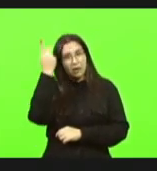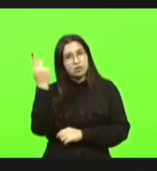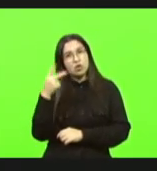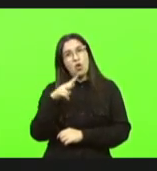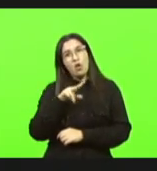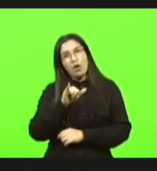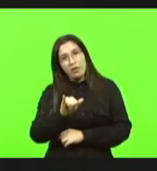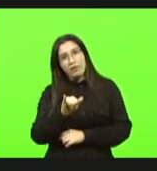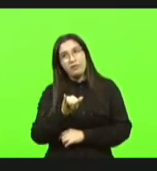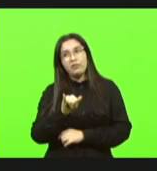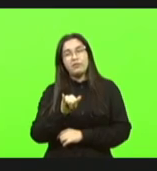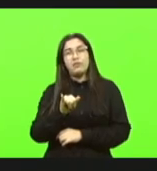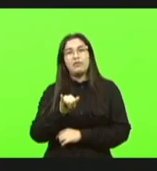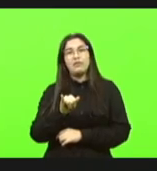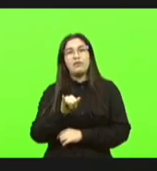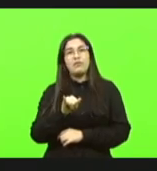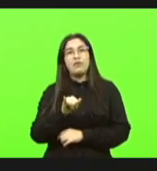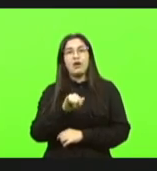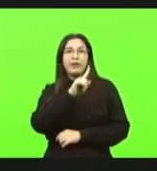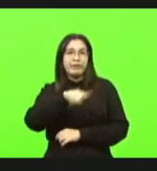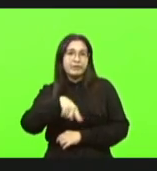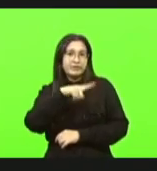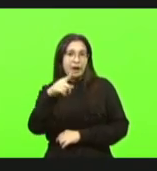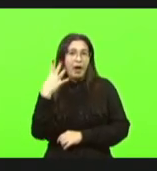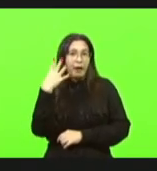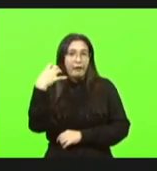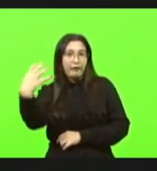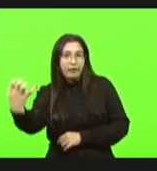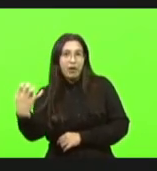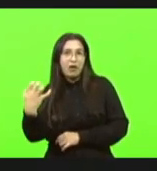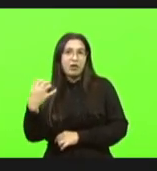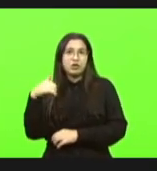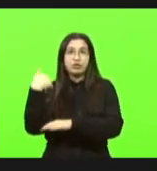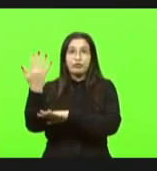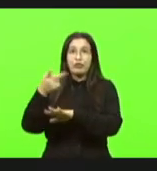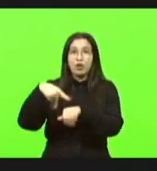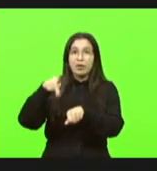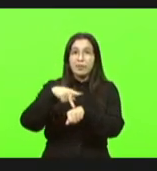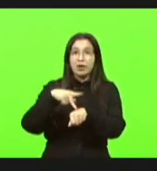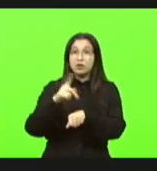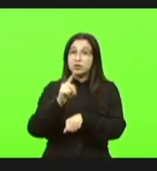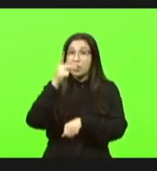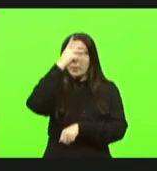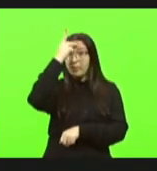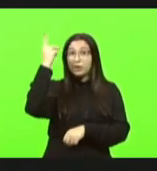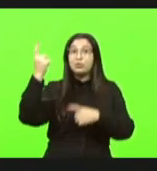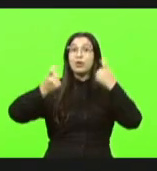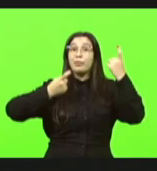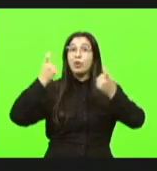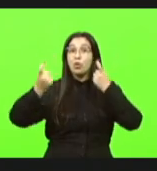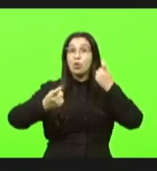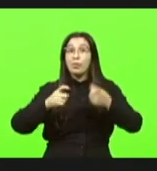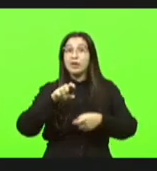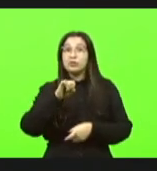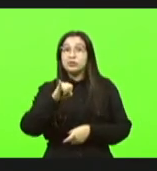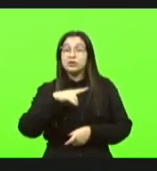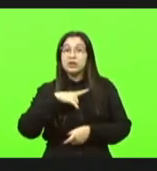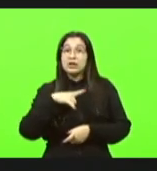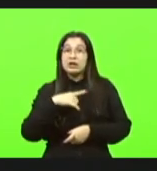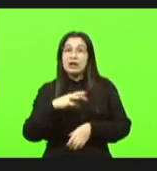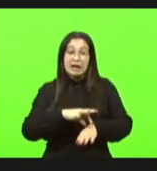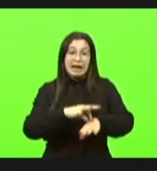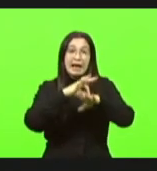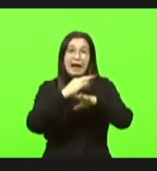esse ela vai adiar uma viagem para o exterior nós estamos falando aqui de gente que tá preocupado você vai comer carne você vai Inserir a